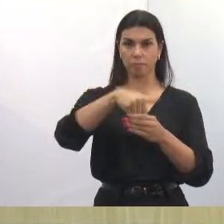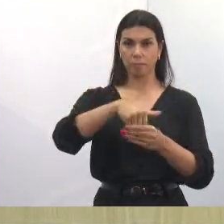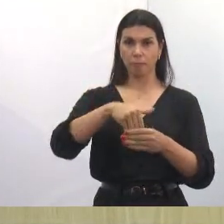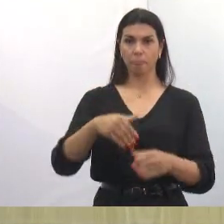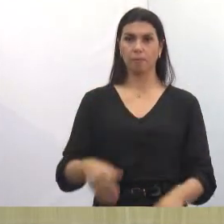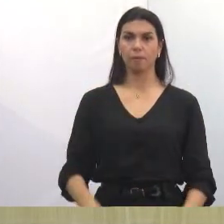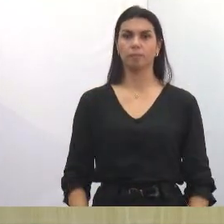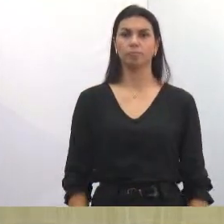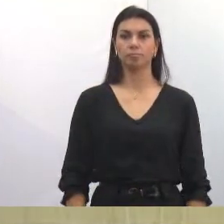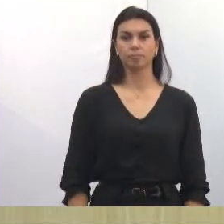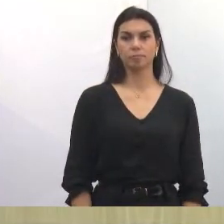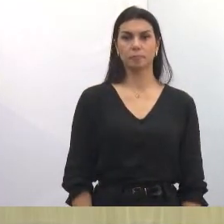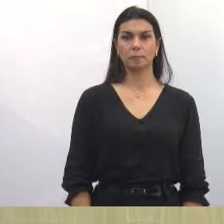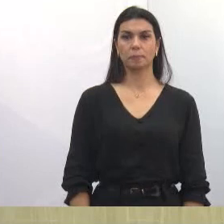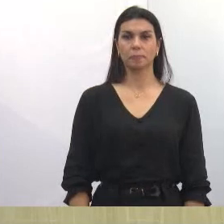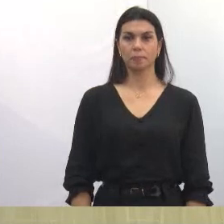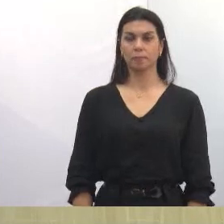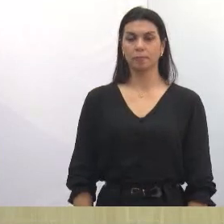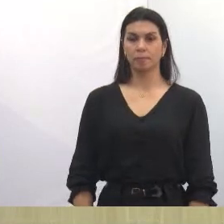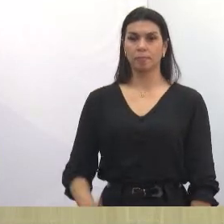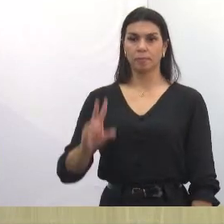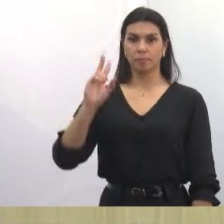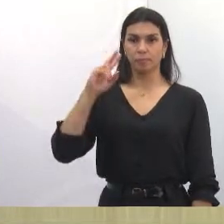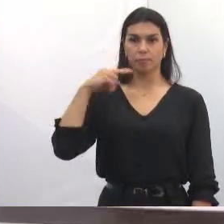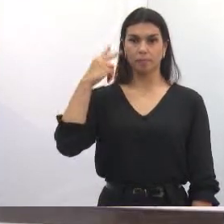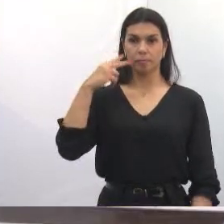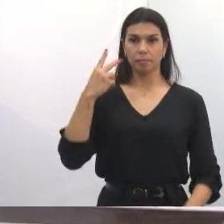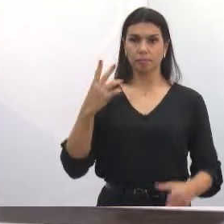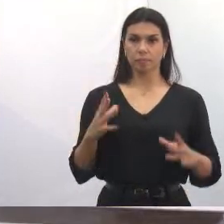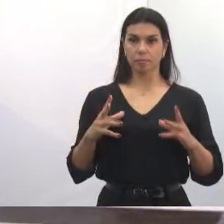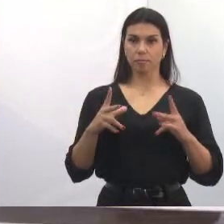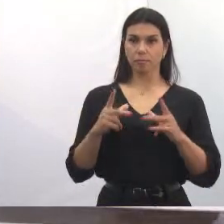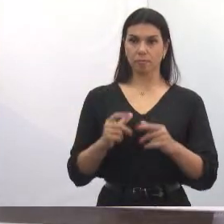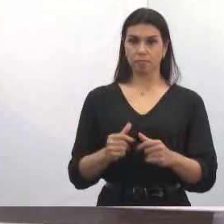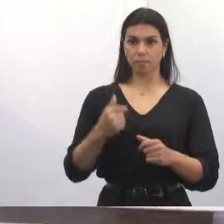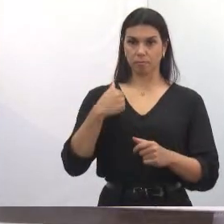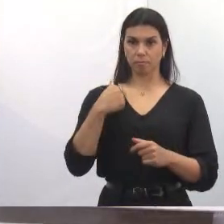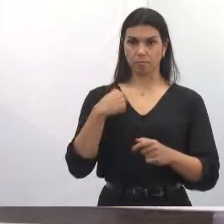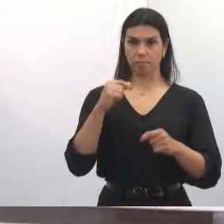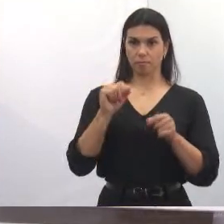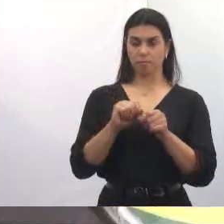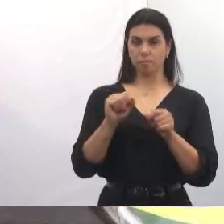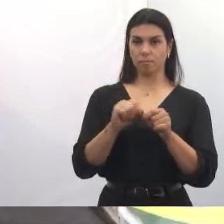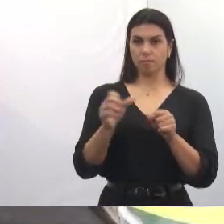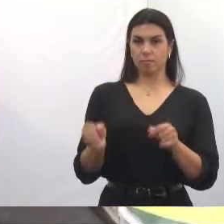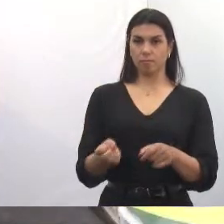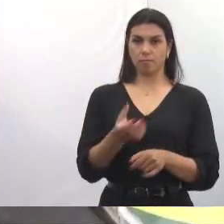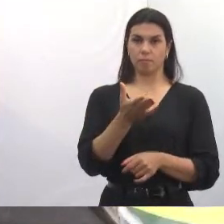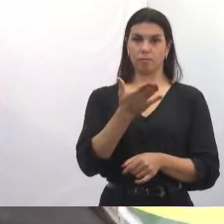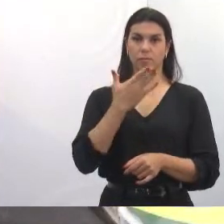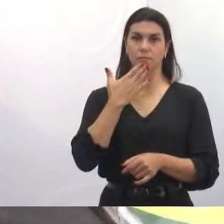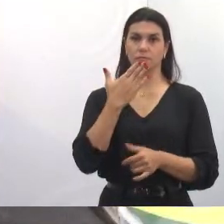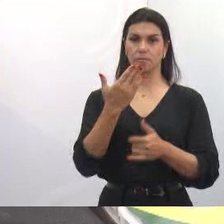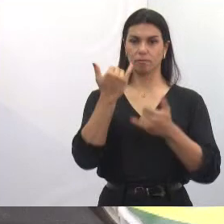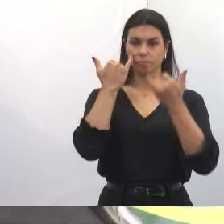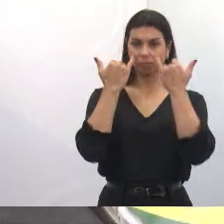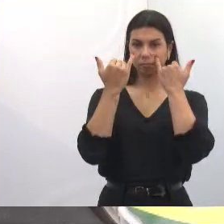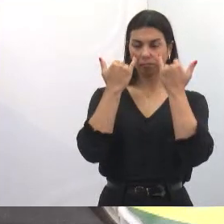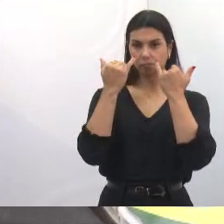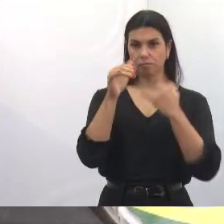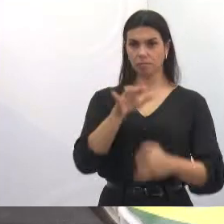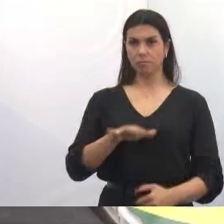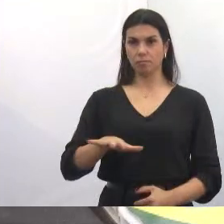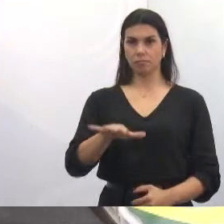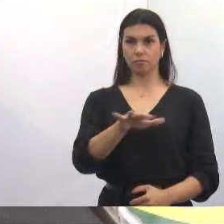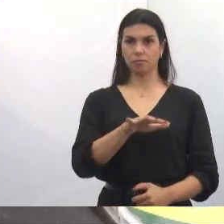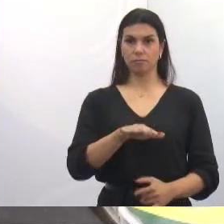votação. Senhores vereadores e vereadoras, eu fiz mais este pedido de informações, agora ligado à área